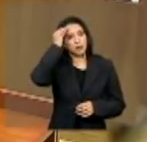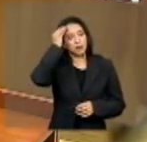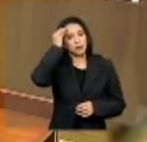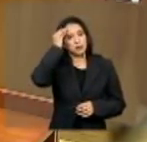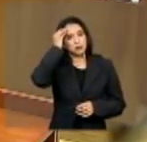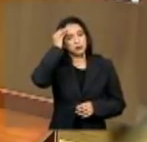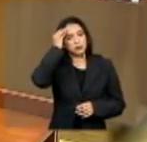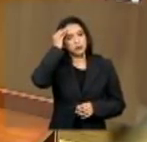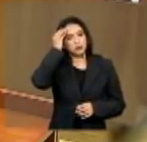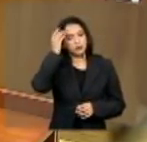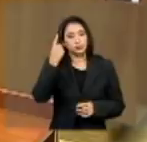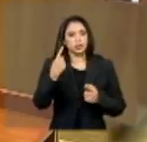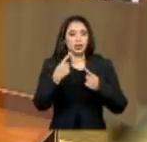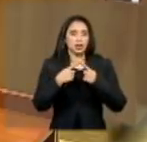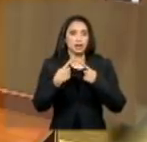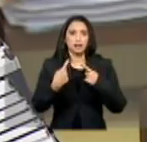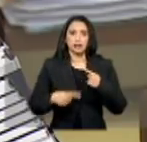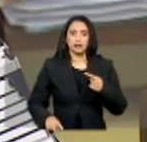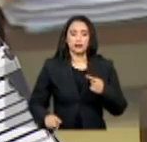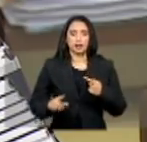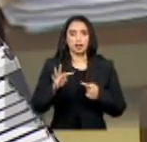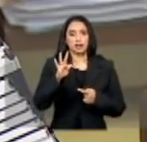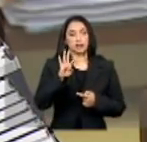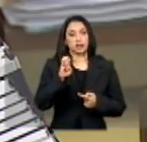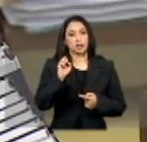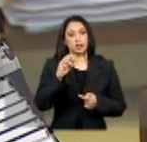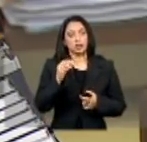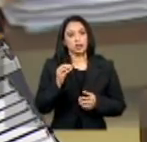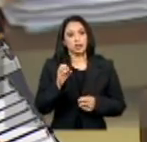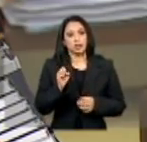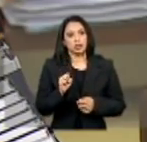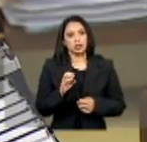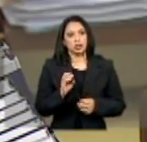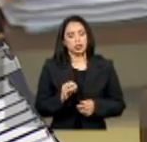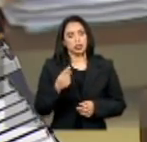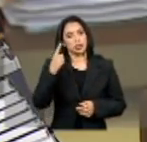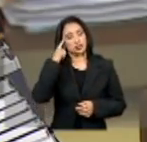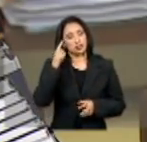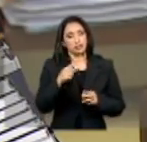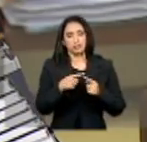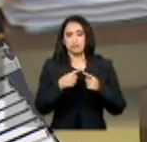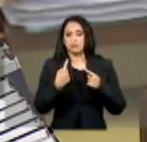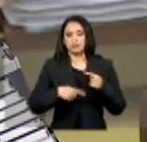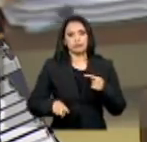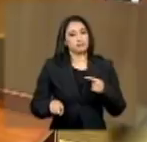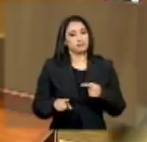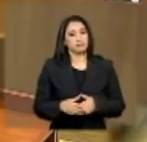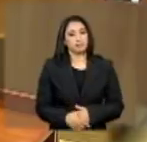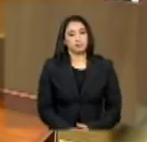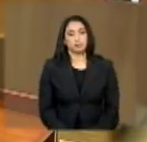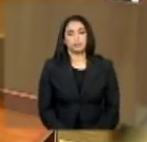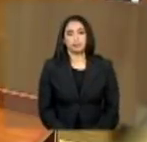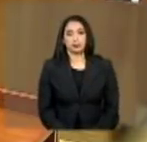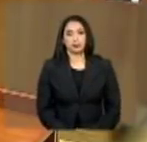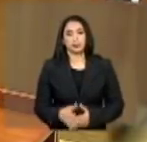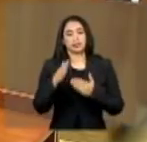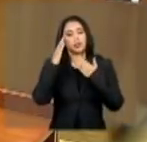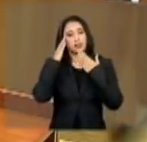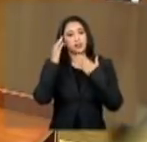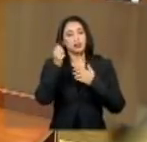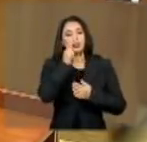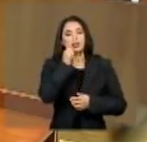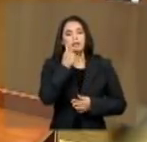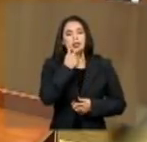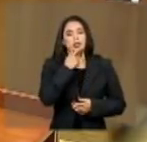oposto a tese proposta por isso não há agradeço marco aurélio e gilmar